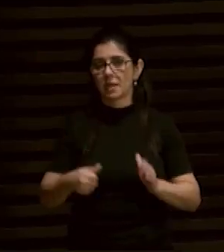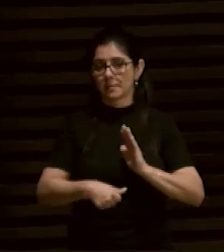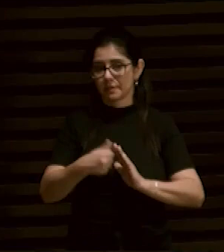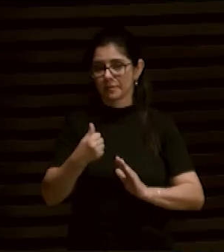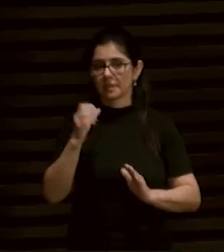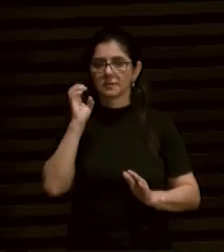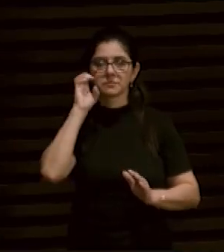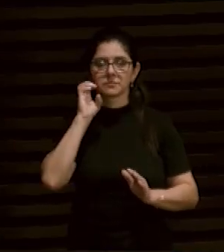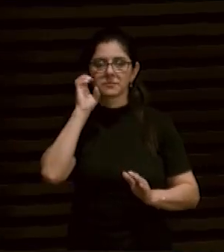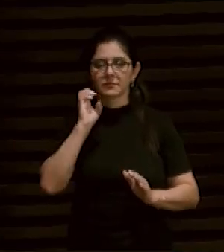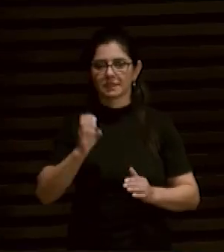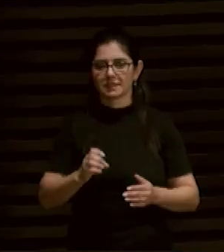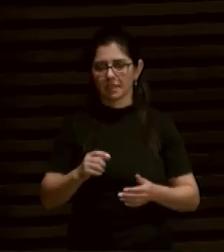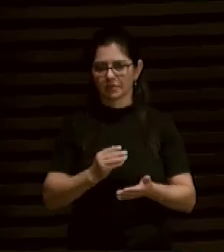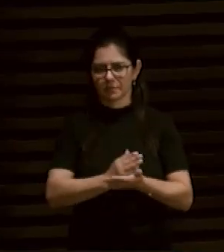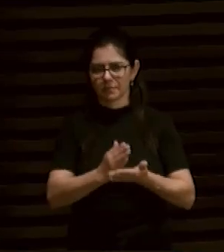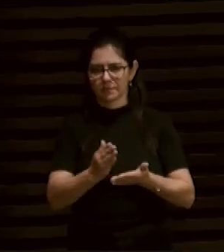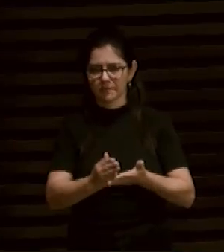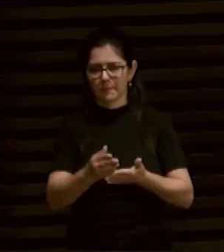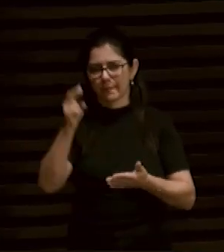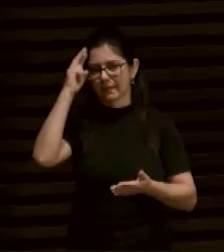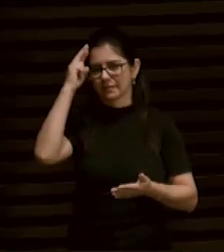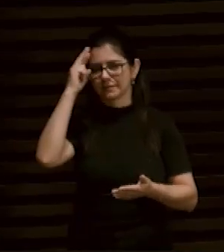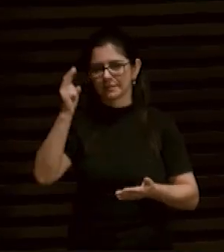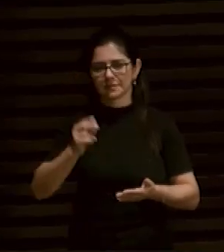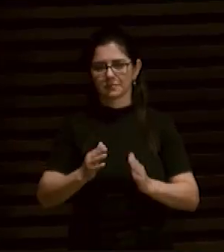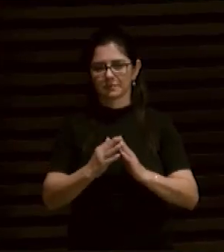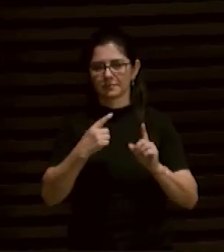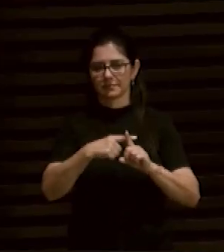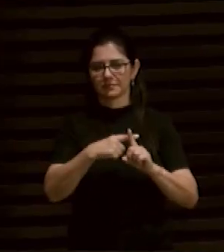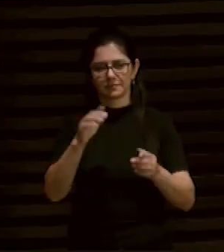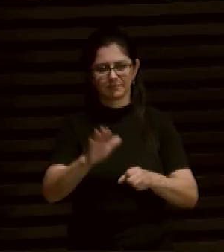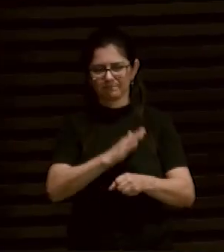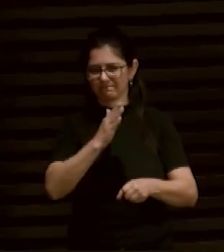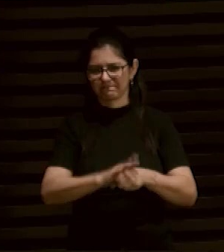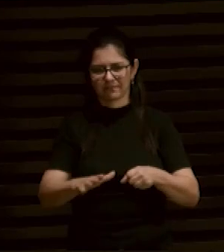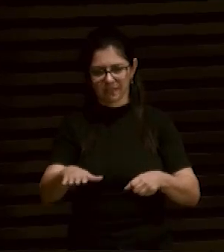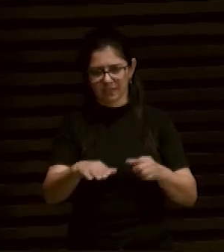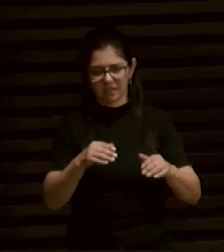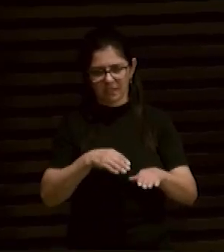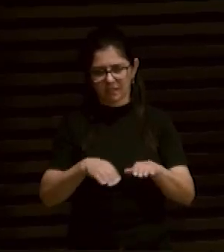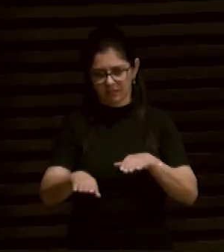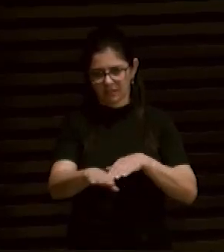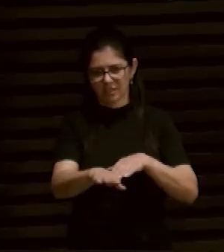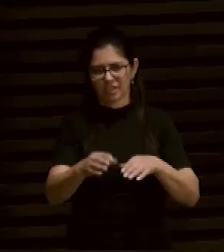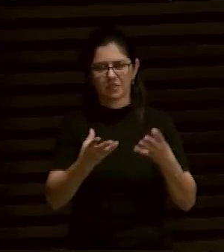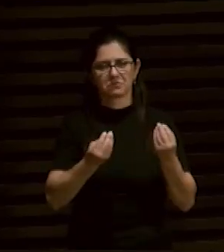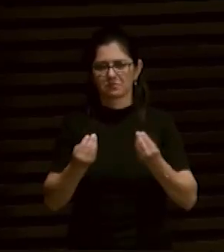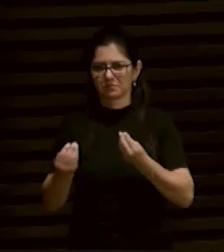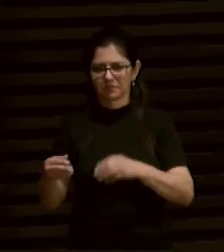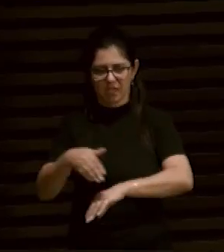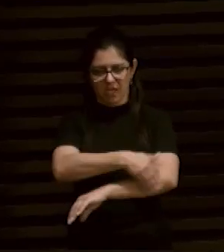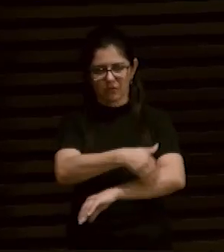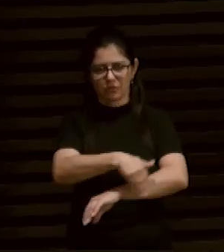participei. E eu lembro que a igreja estava lotada de irmãos, o estacionamento estava cheio de carros, a rua estava cheia de carros, e